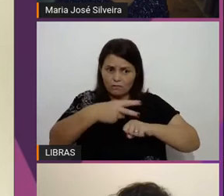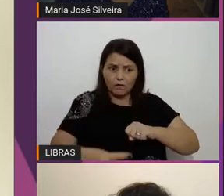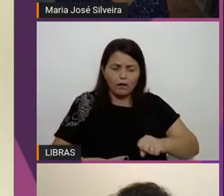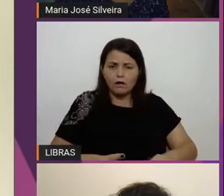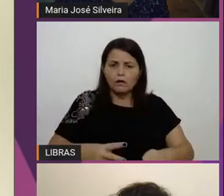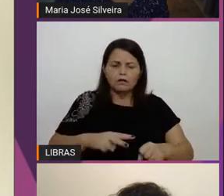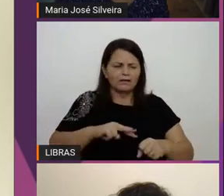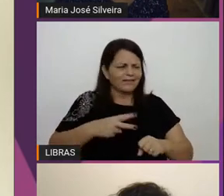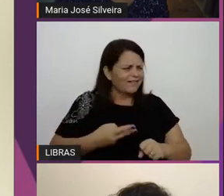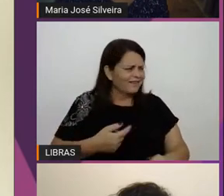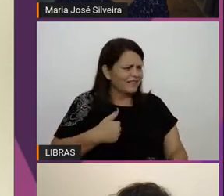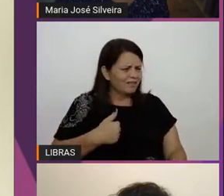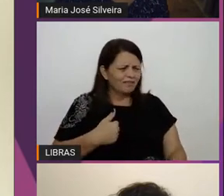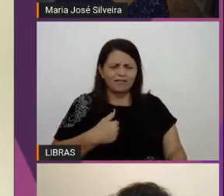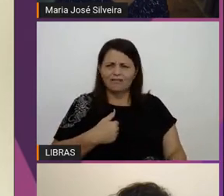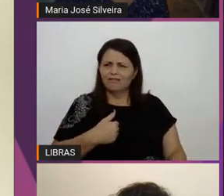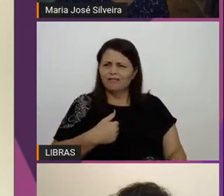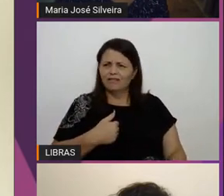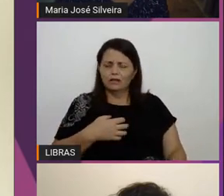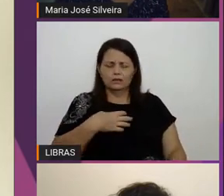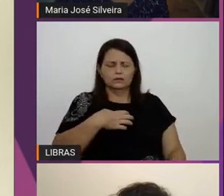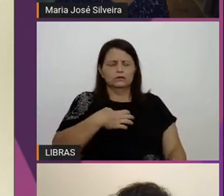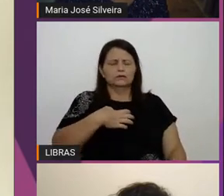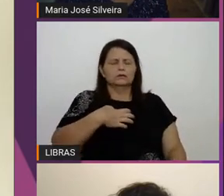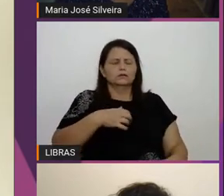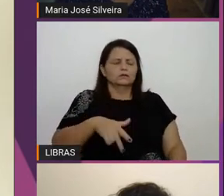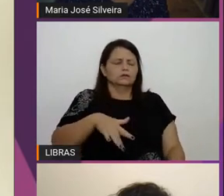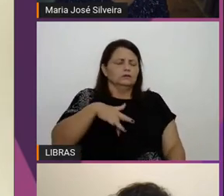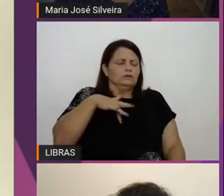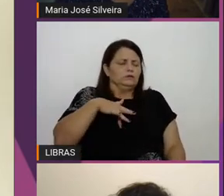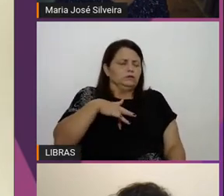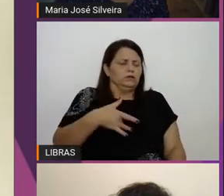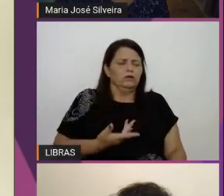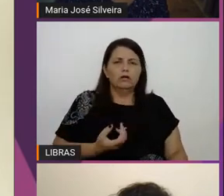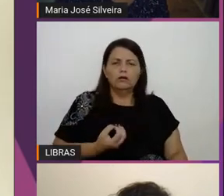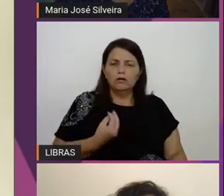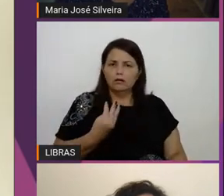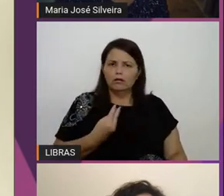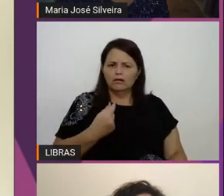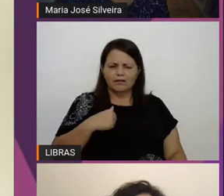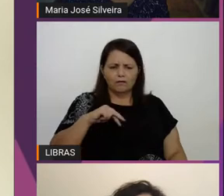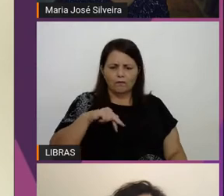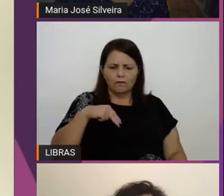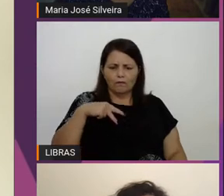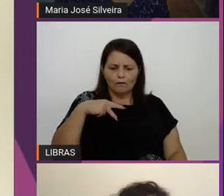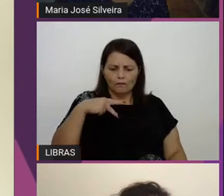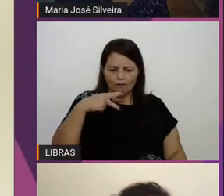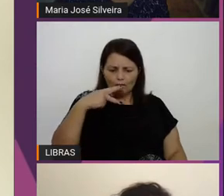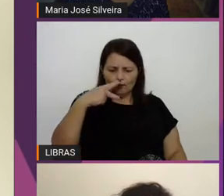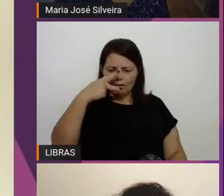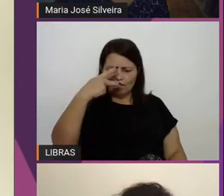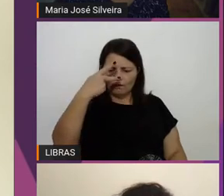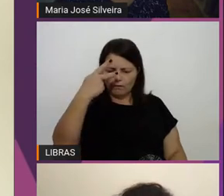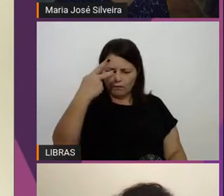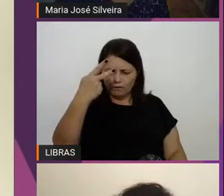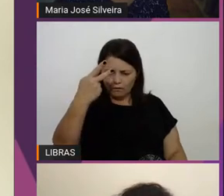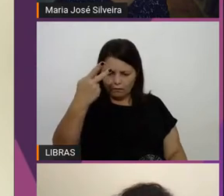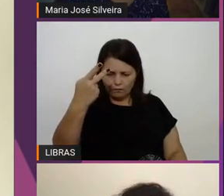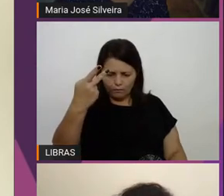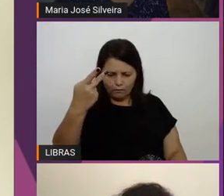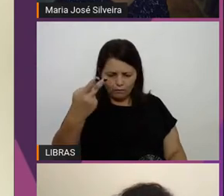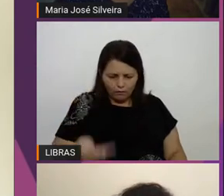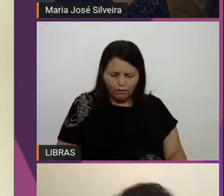cair e eu sinto frio na barriga será que é isso eu tô caindo tu me próprio